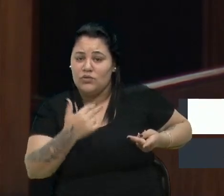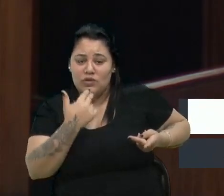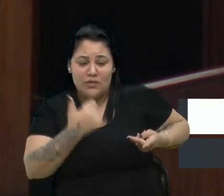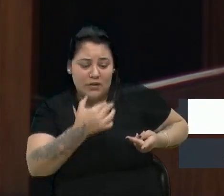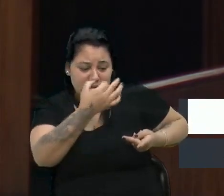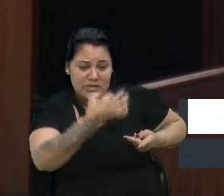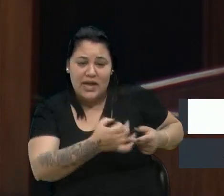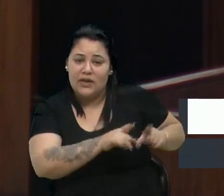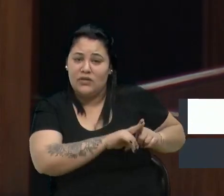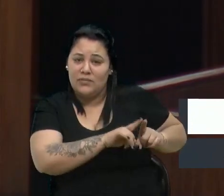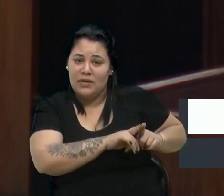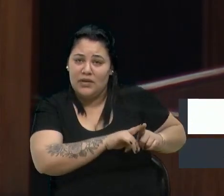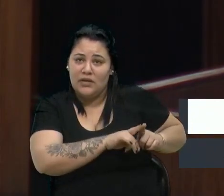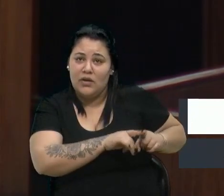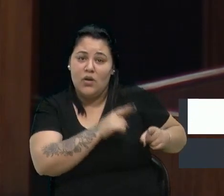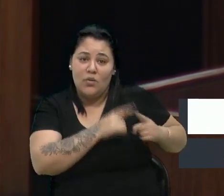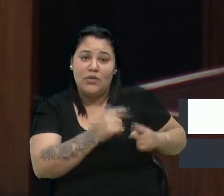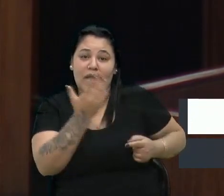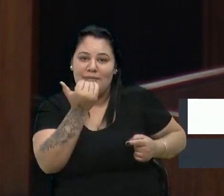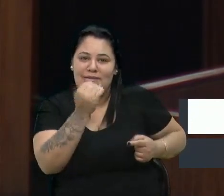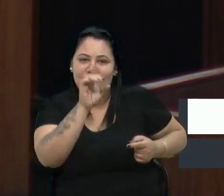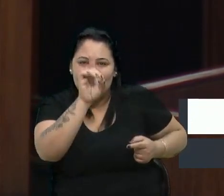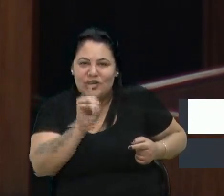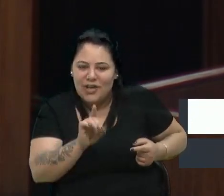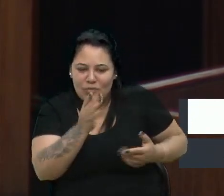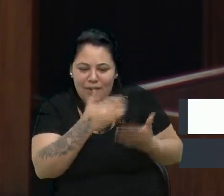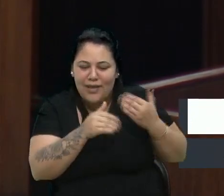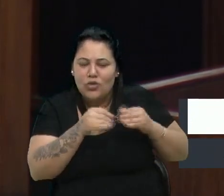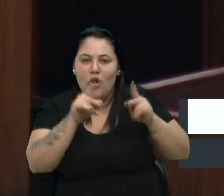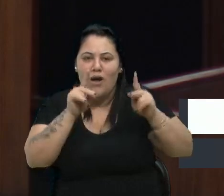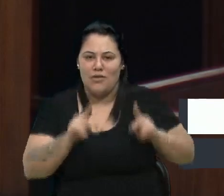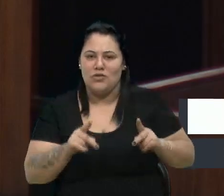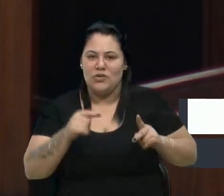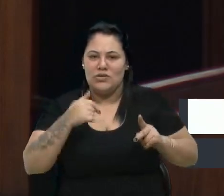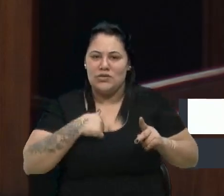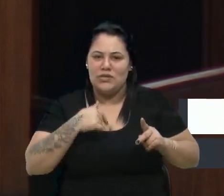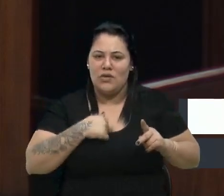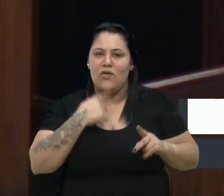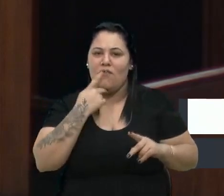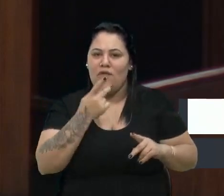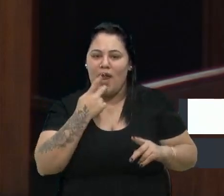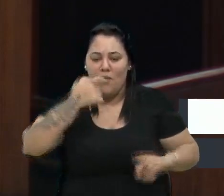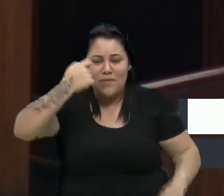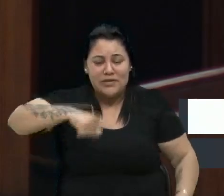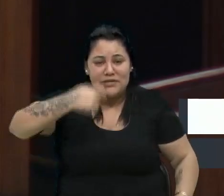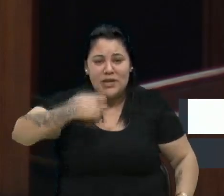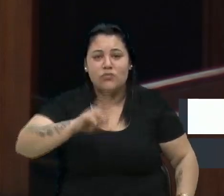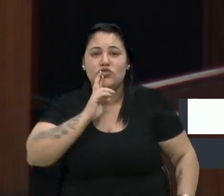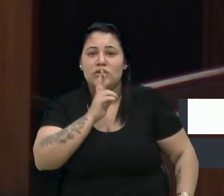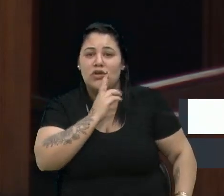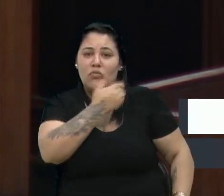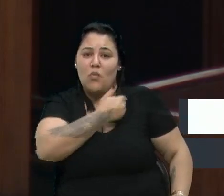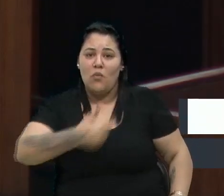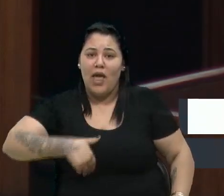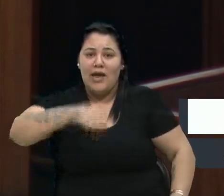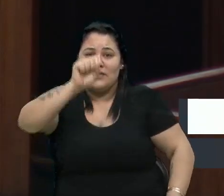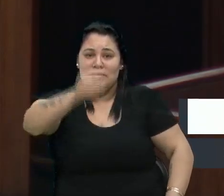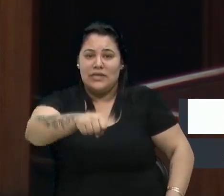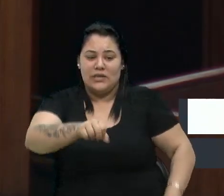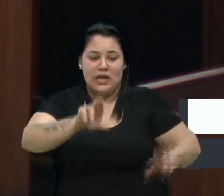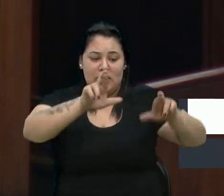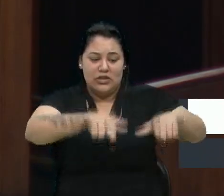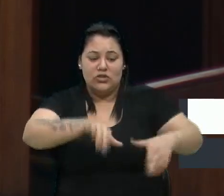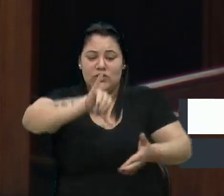que a alimentação deveria ser um direito para todos. Então, eu concluo a minha fala dizendo: precisamos de um restaurante popular na região central